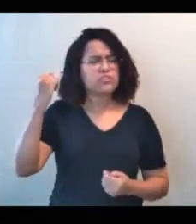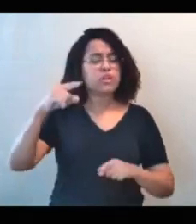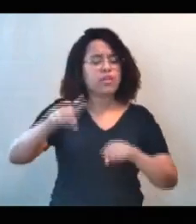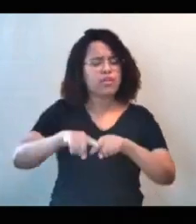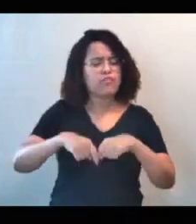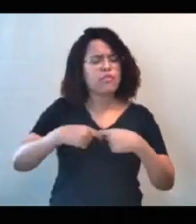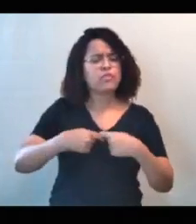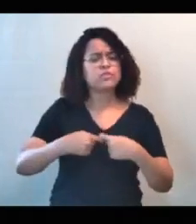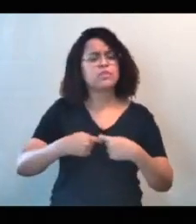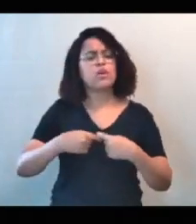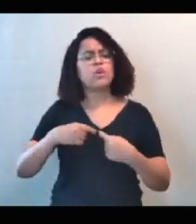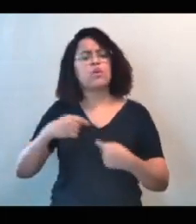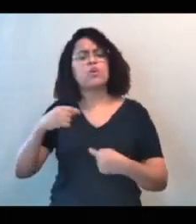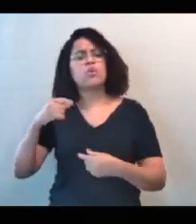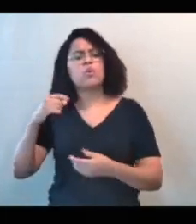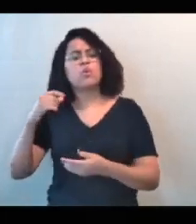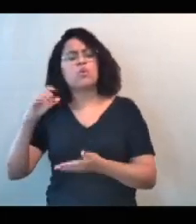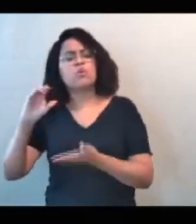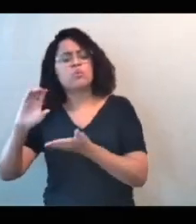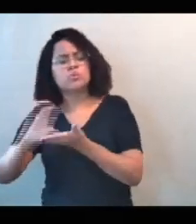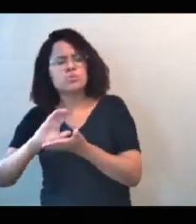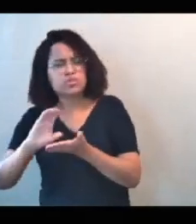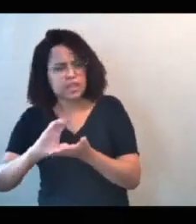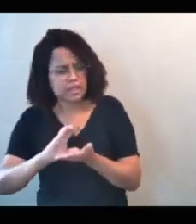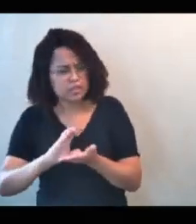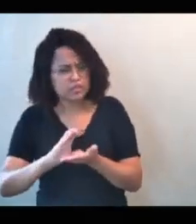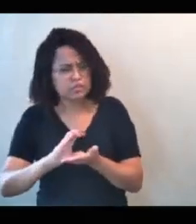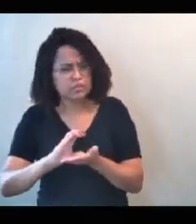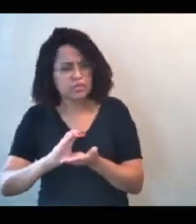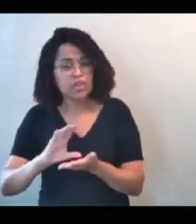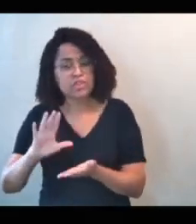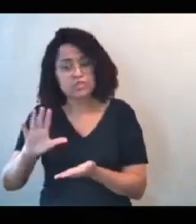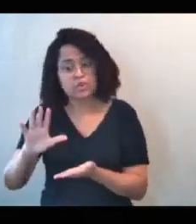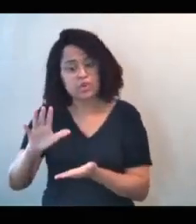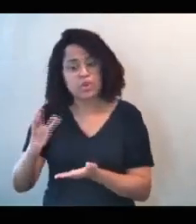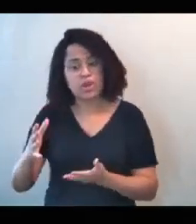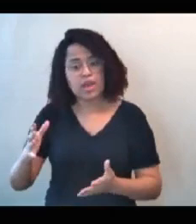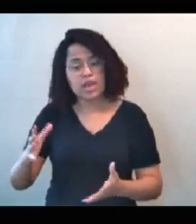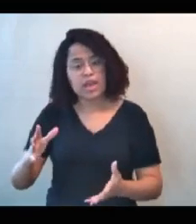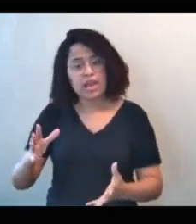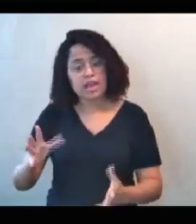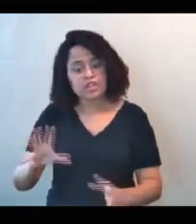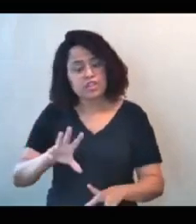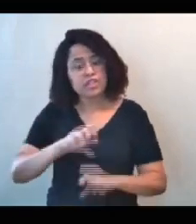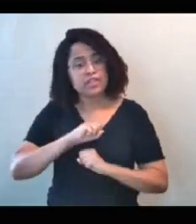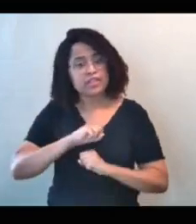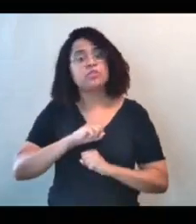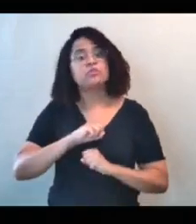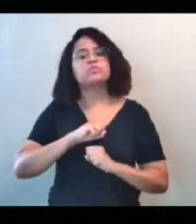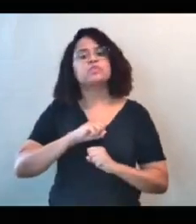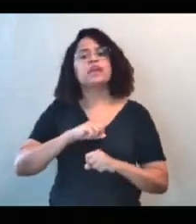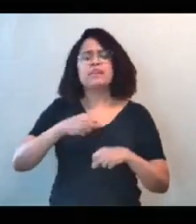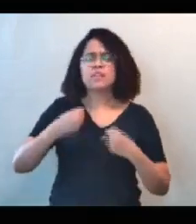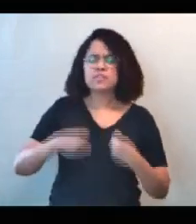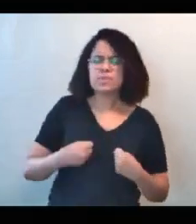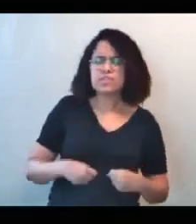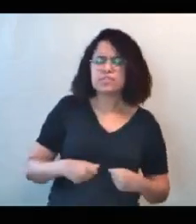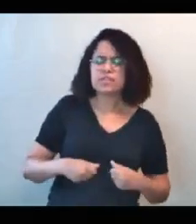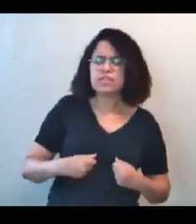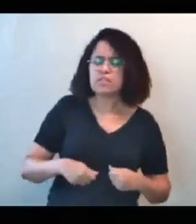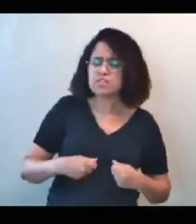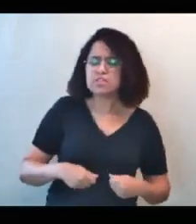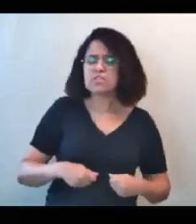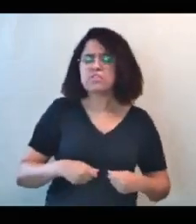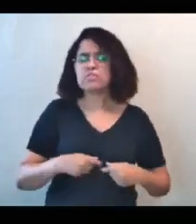Sim, os créditos de viagem, concorda? Eles foram adquiridos e eles precisam ser retornados. E eles estão sendo